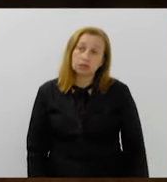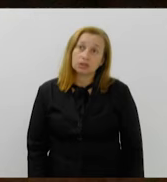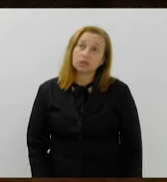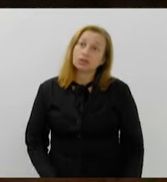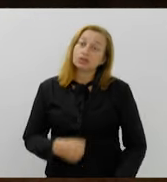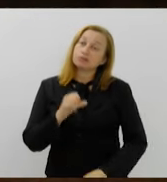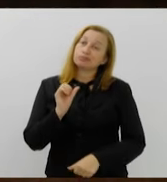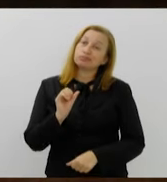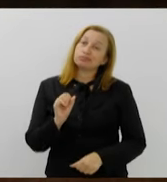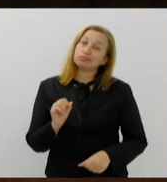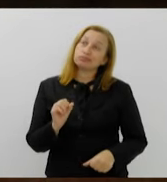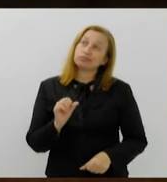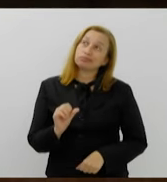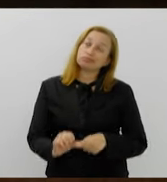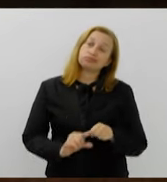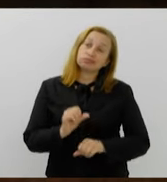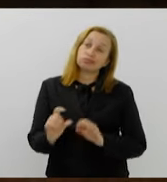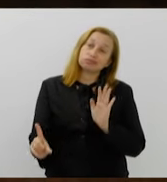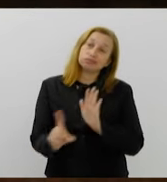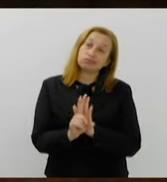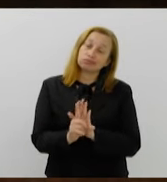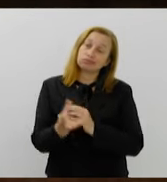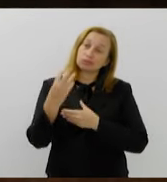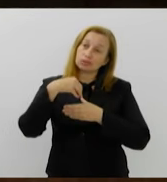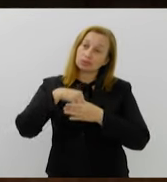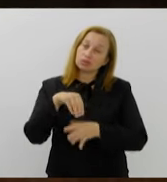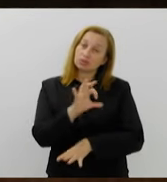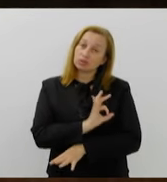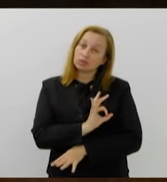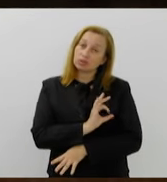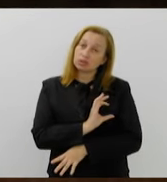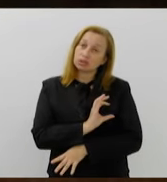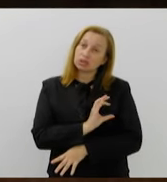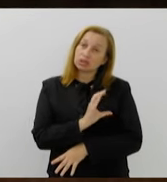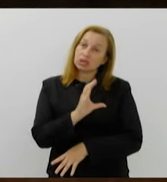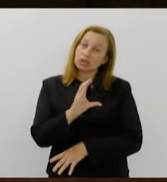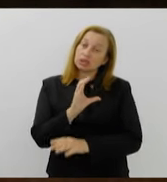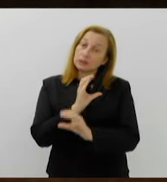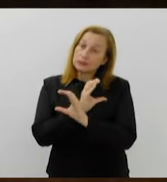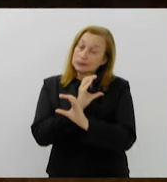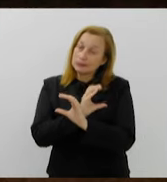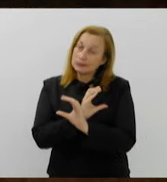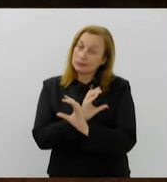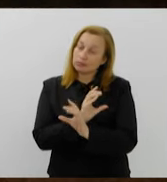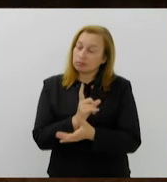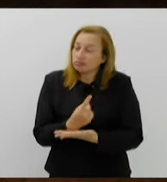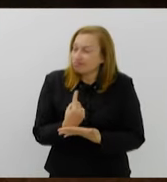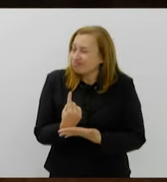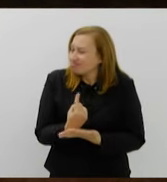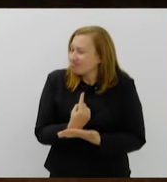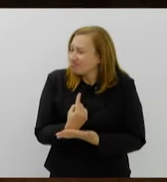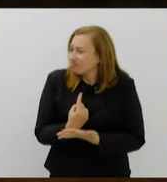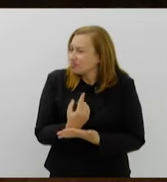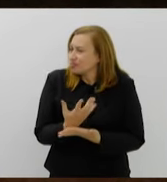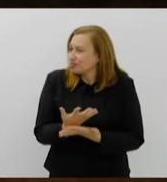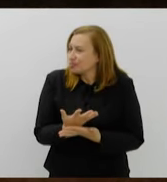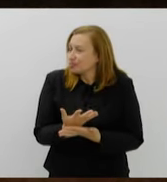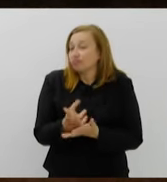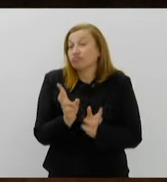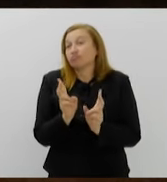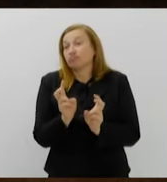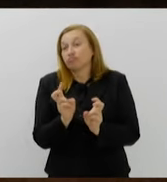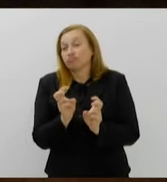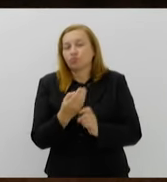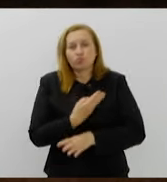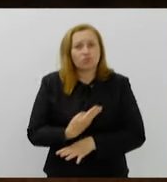legislação eh interna da Polícia Civil pra gente eh eh no caso o